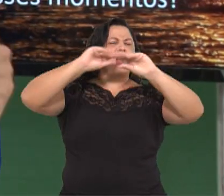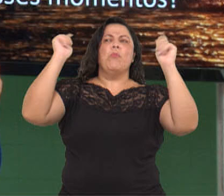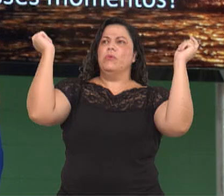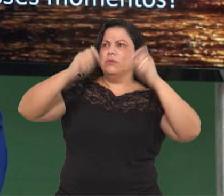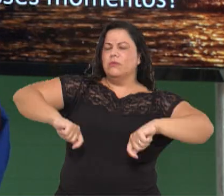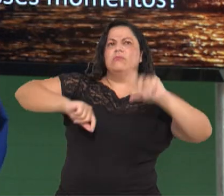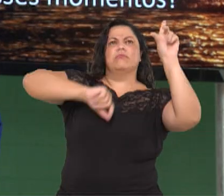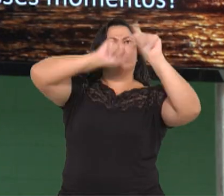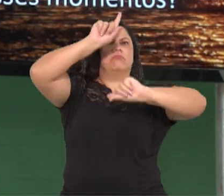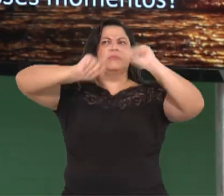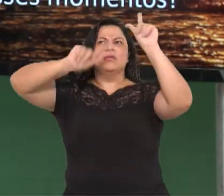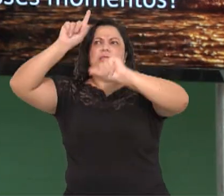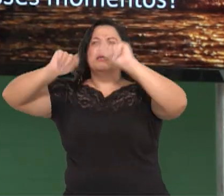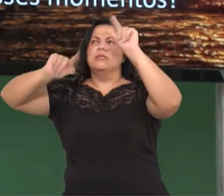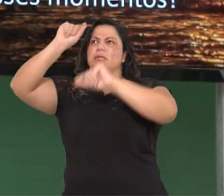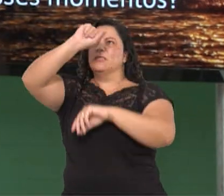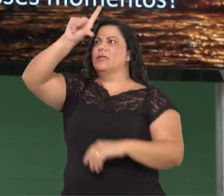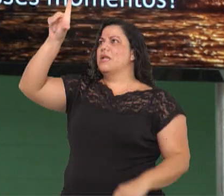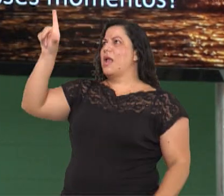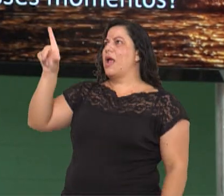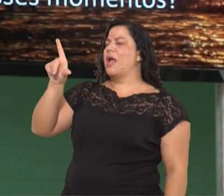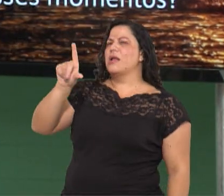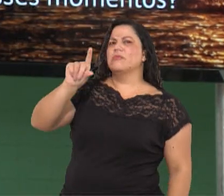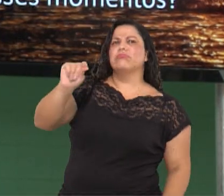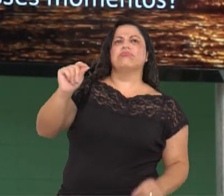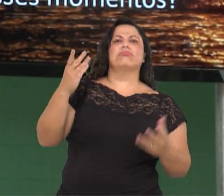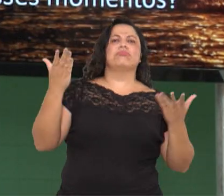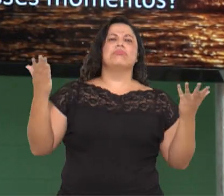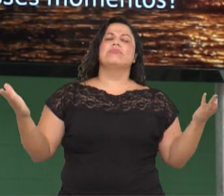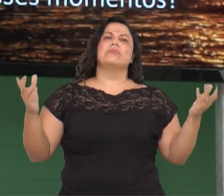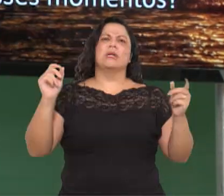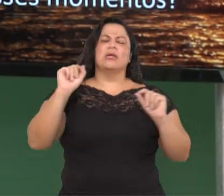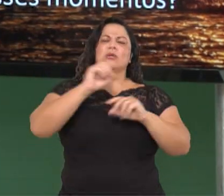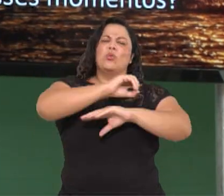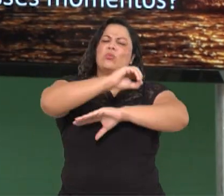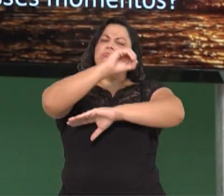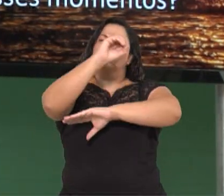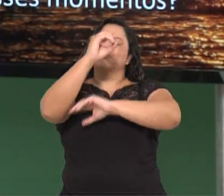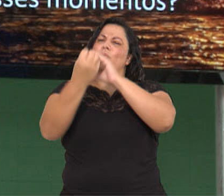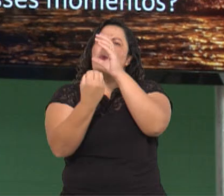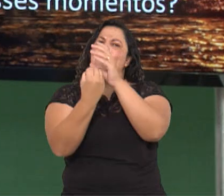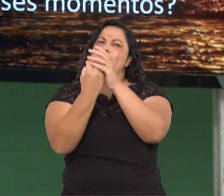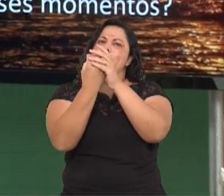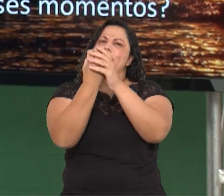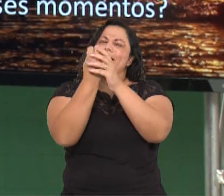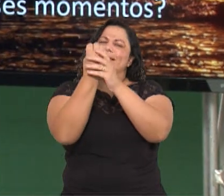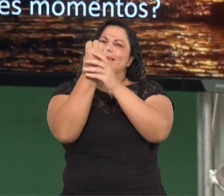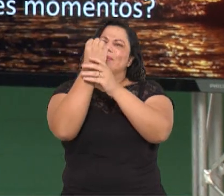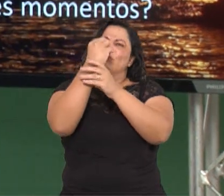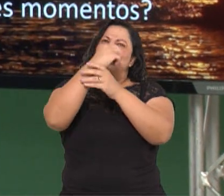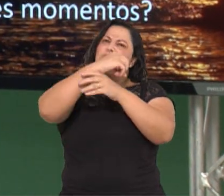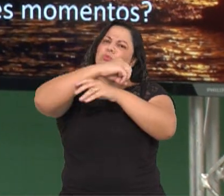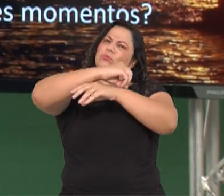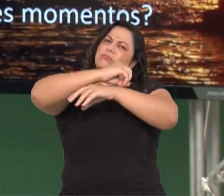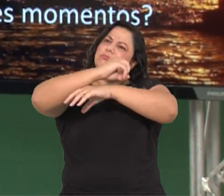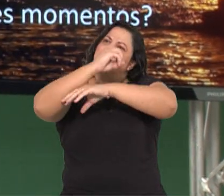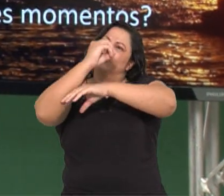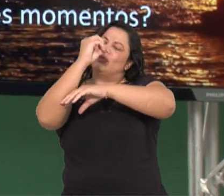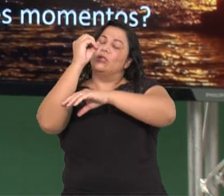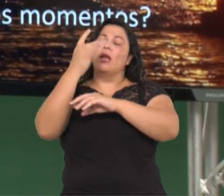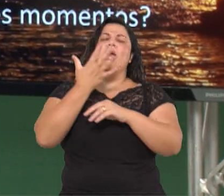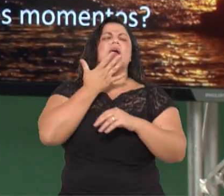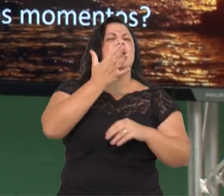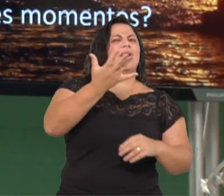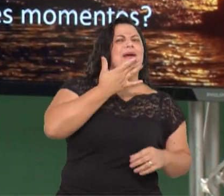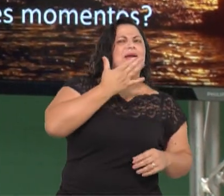céu, a lua. Então, quando o sol começa a surgir, eu tenho uma mudança na